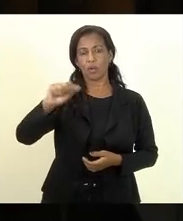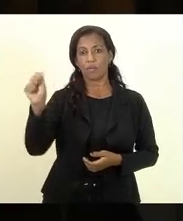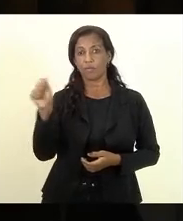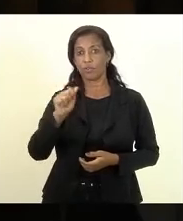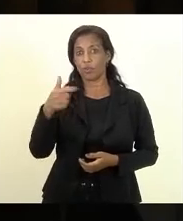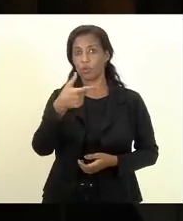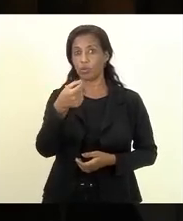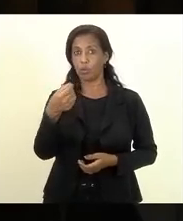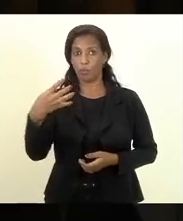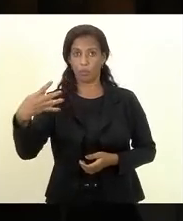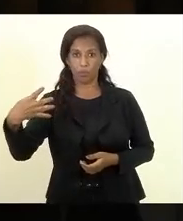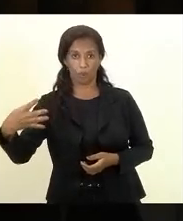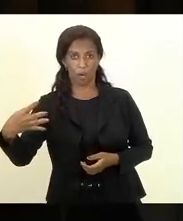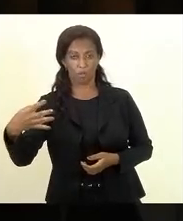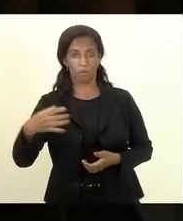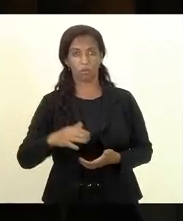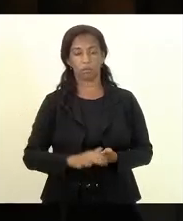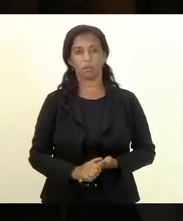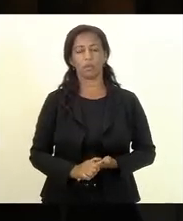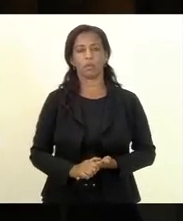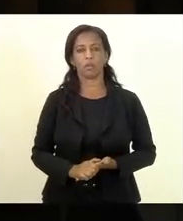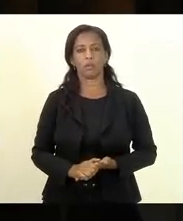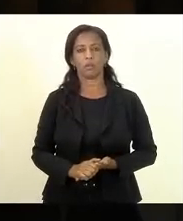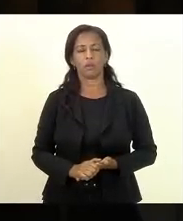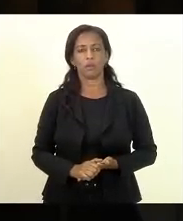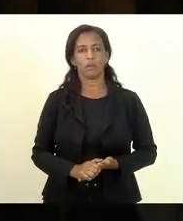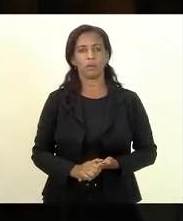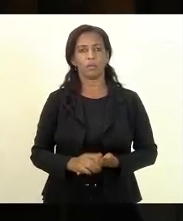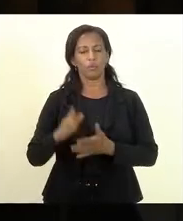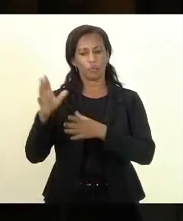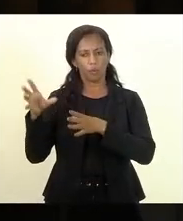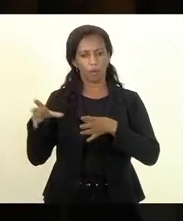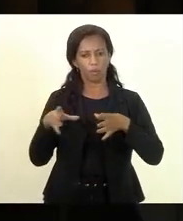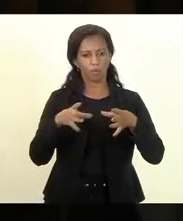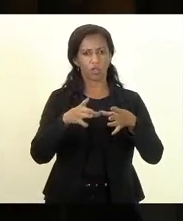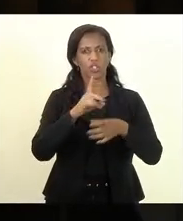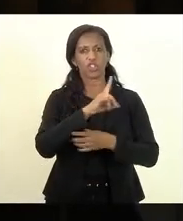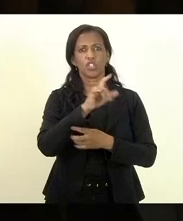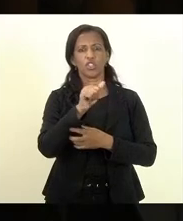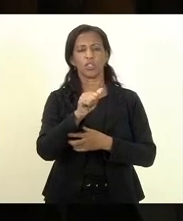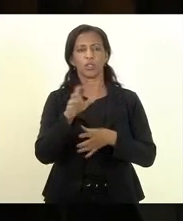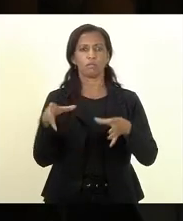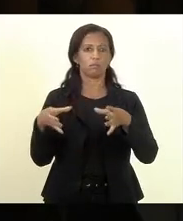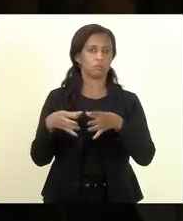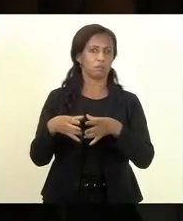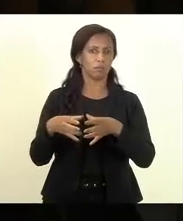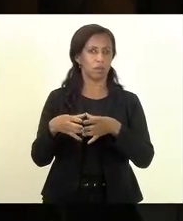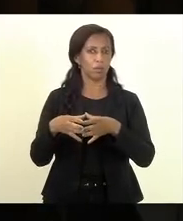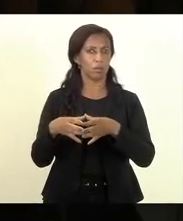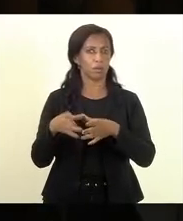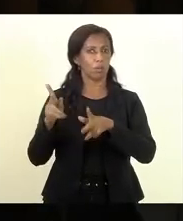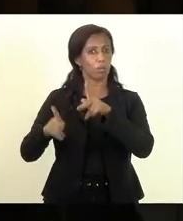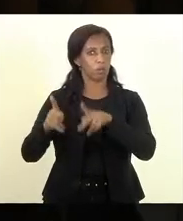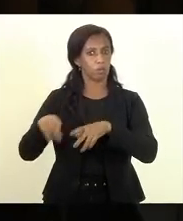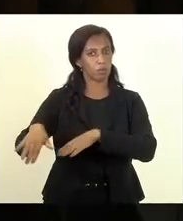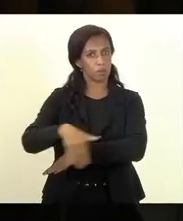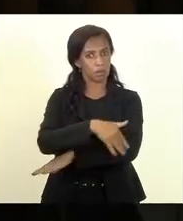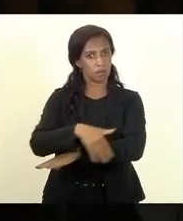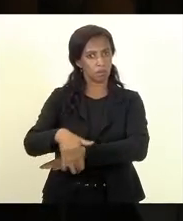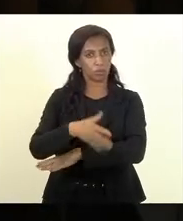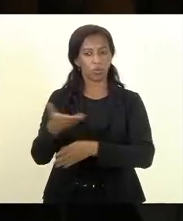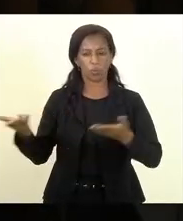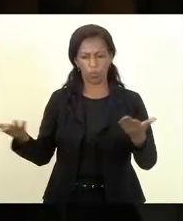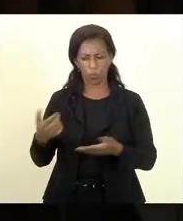agosto de 2004. Desde então, essa data foi elevada à condição de Dia Nacional de Luta da População de Rua. Participei hoje de